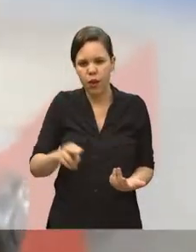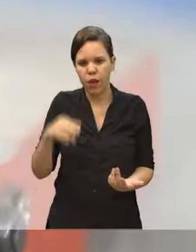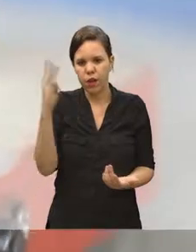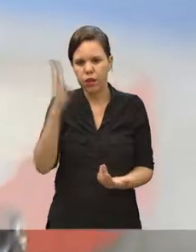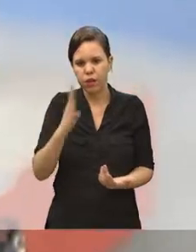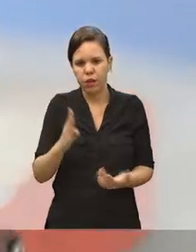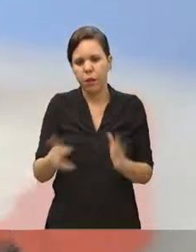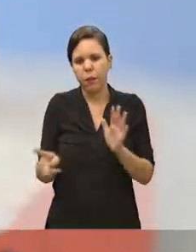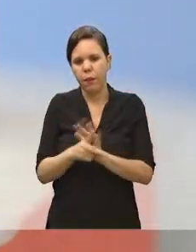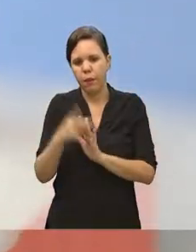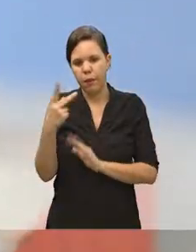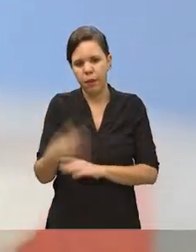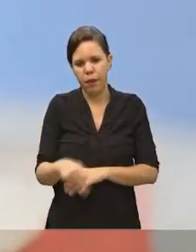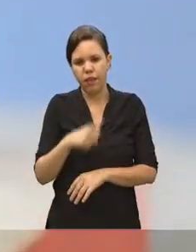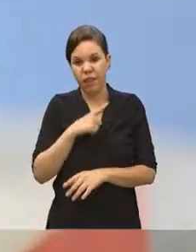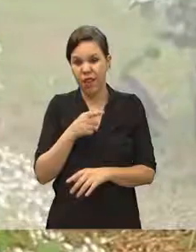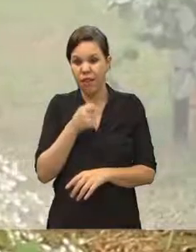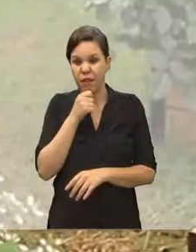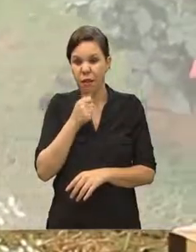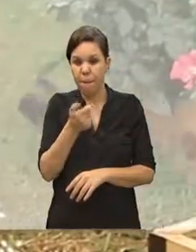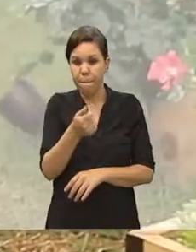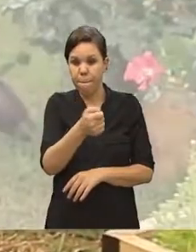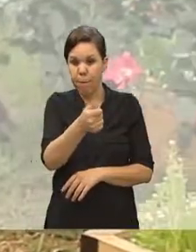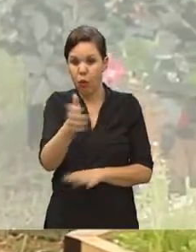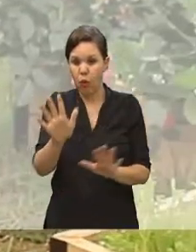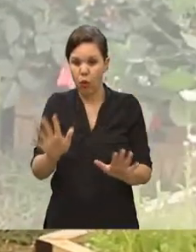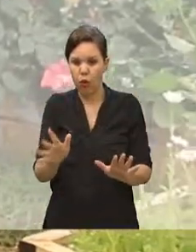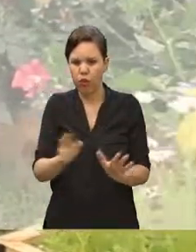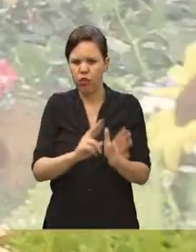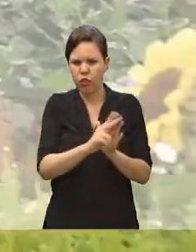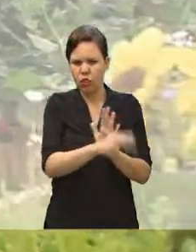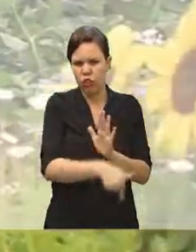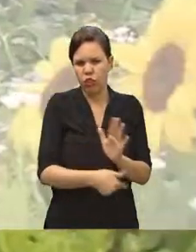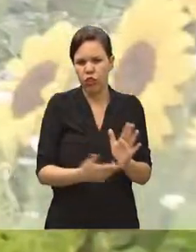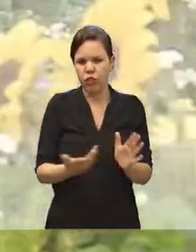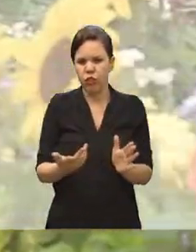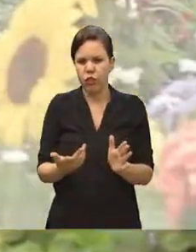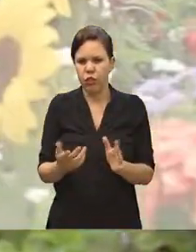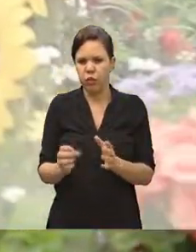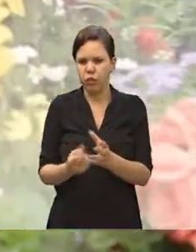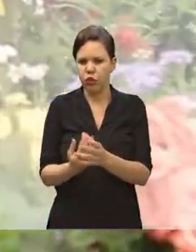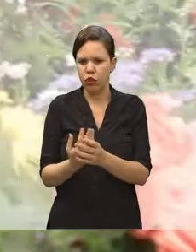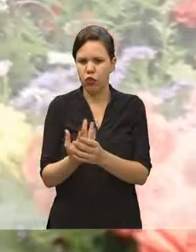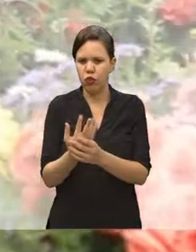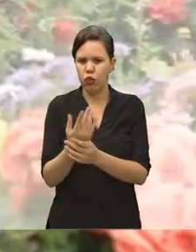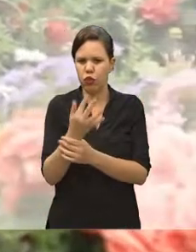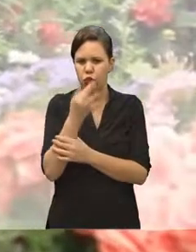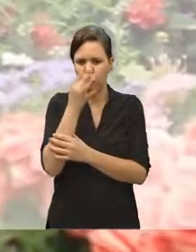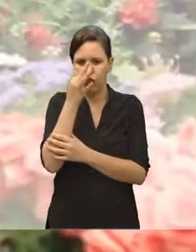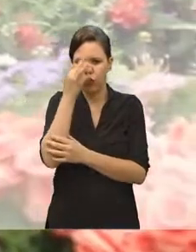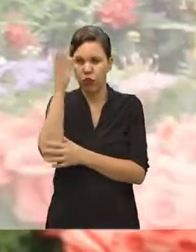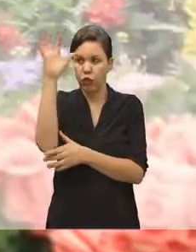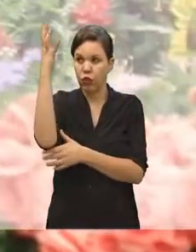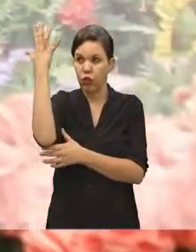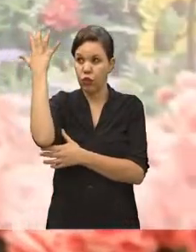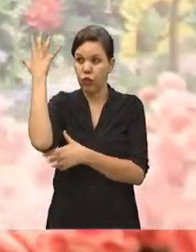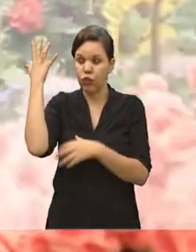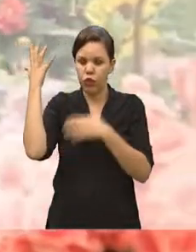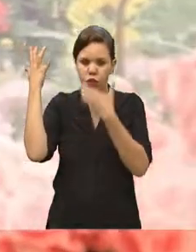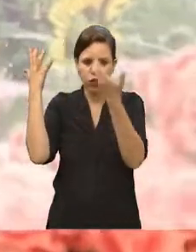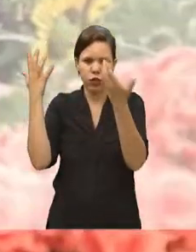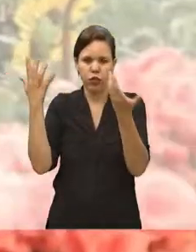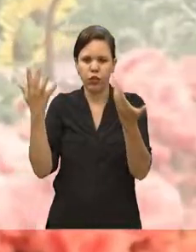brasileiras. Elas estão em extinção. Inúmeras espécies diferentes de plantas, entre flores, árvores